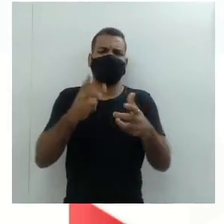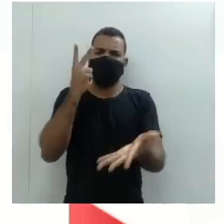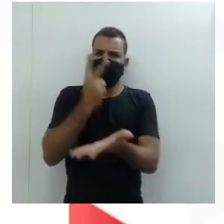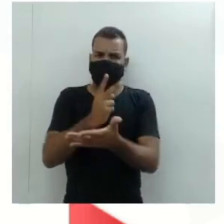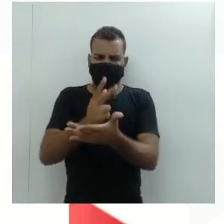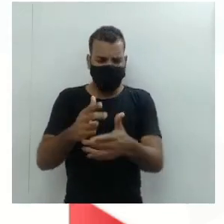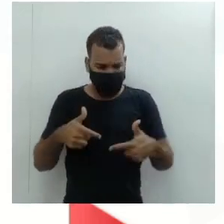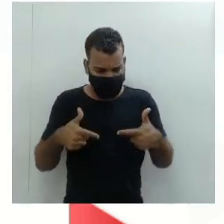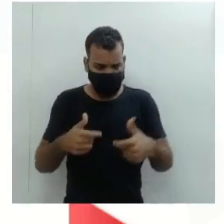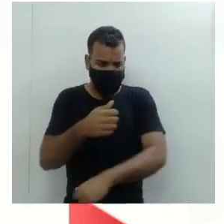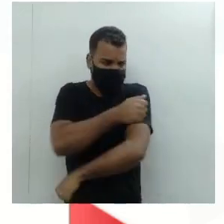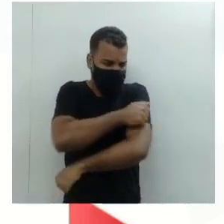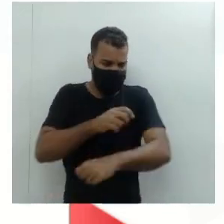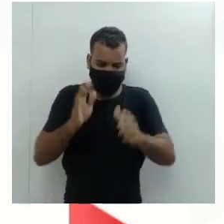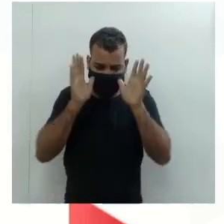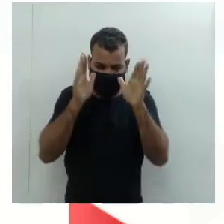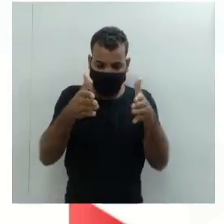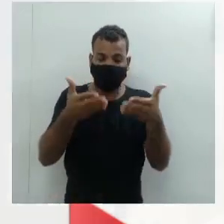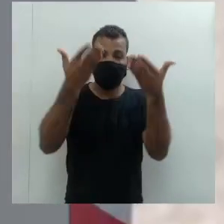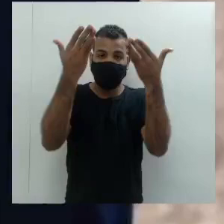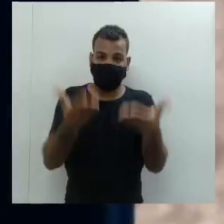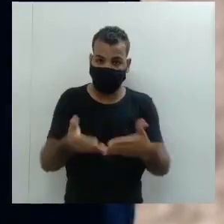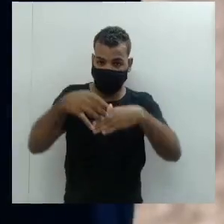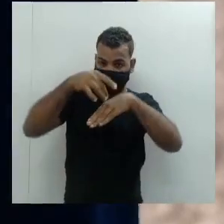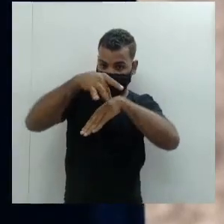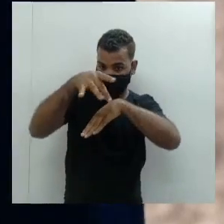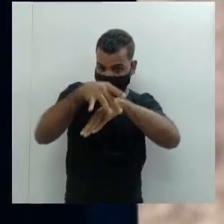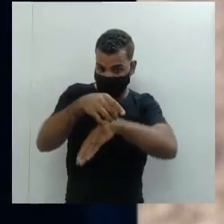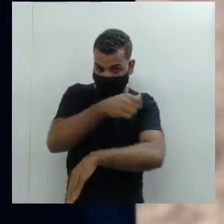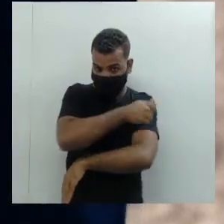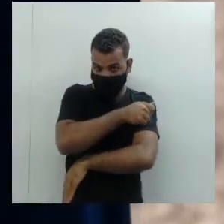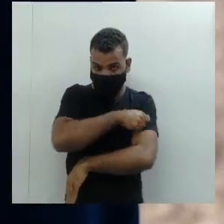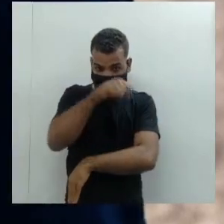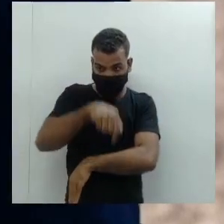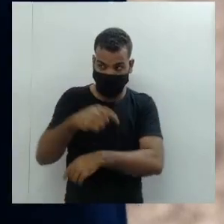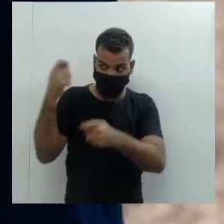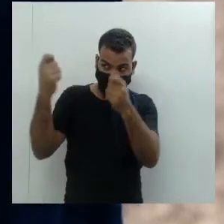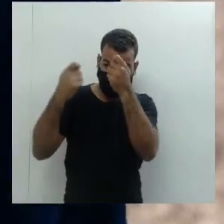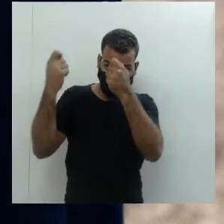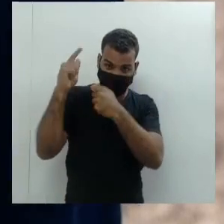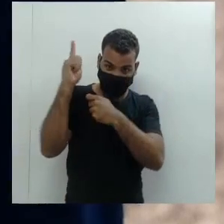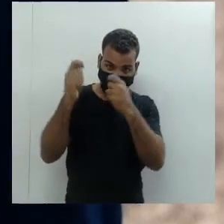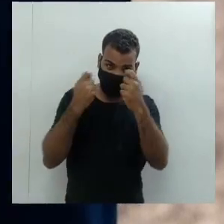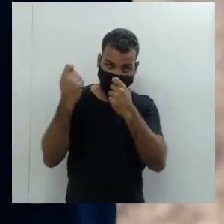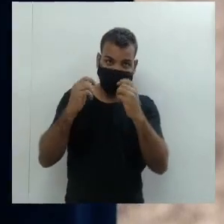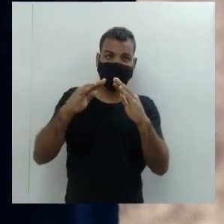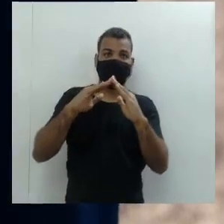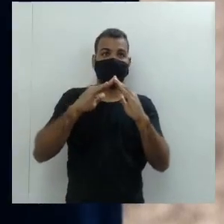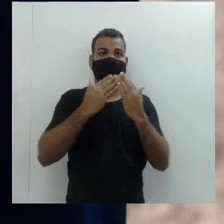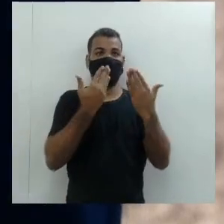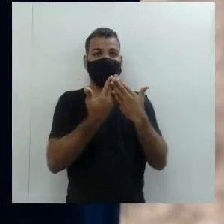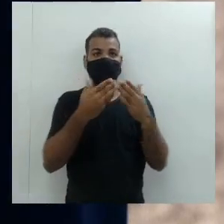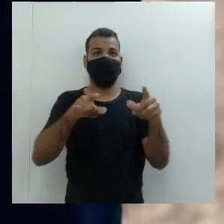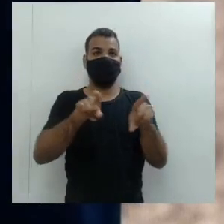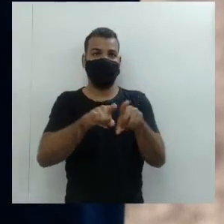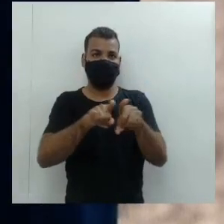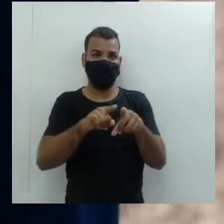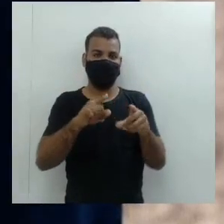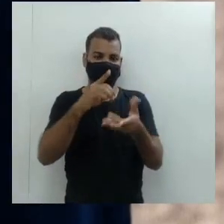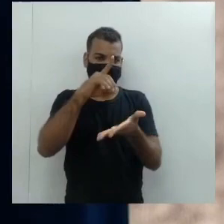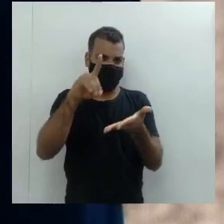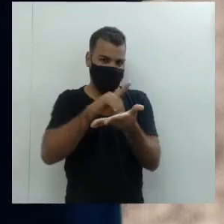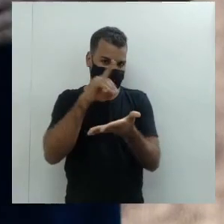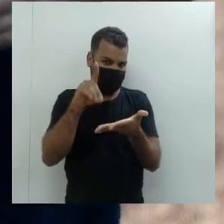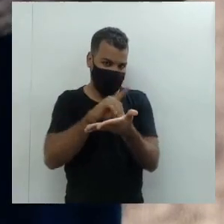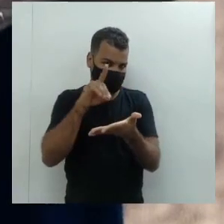aos nossos estudantes, mas particularmente aos nossos estudantes de Caruaru, das escolas também jurisdicionadas pela GRE